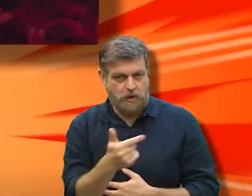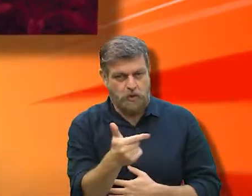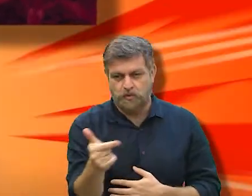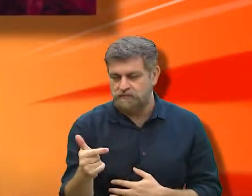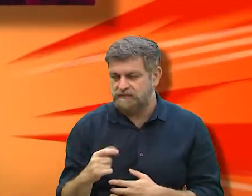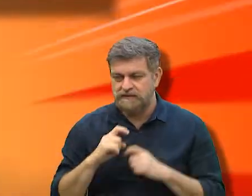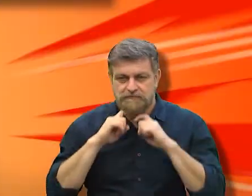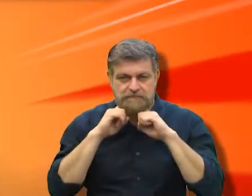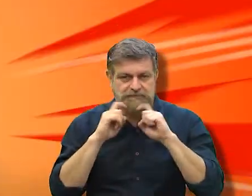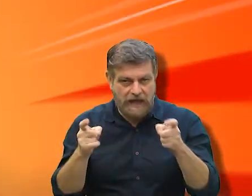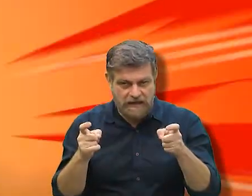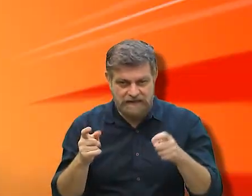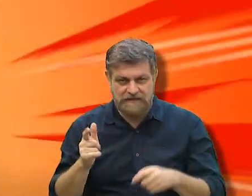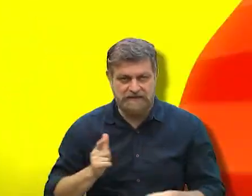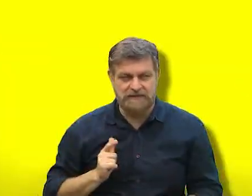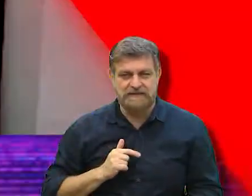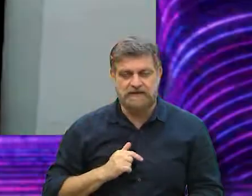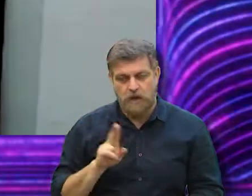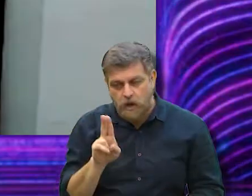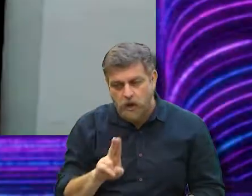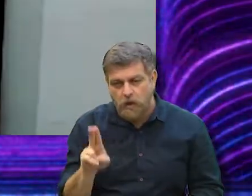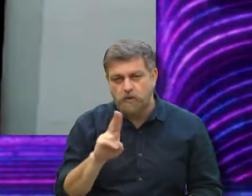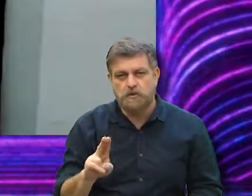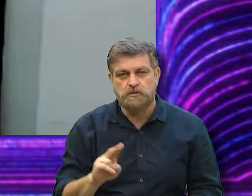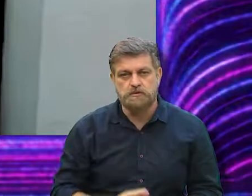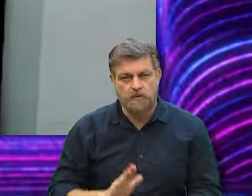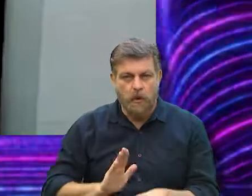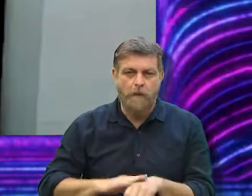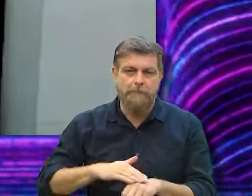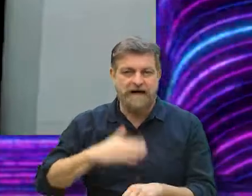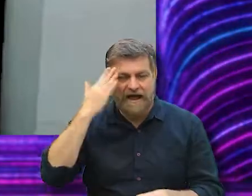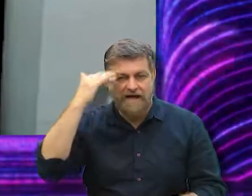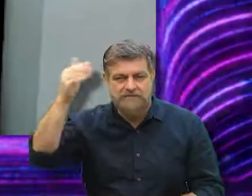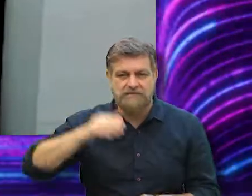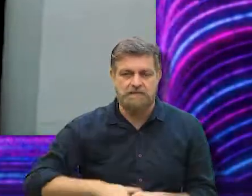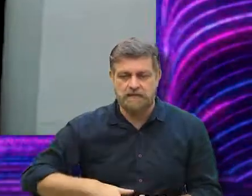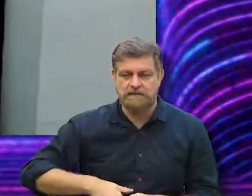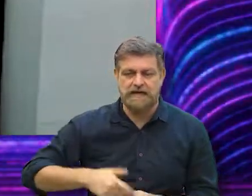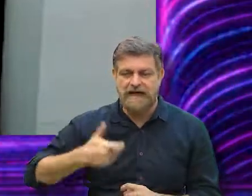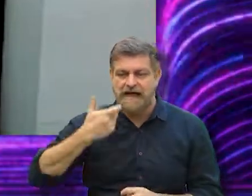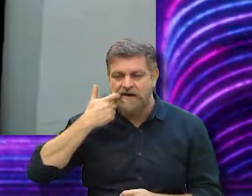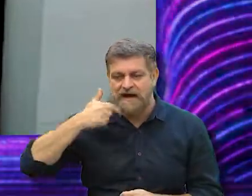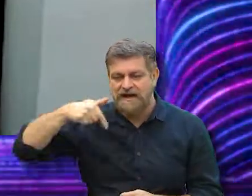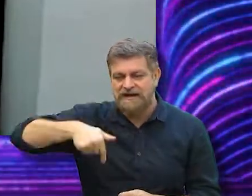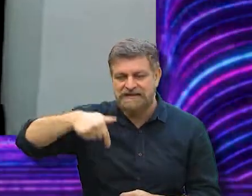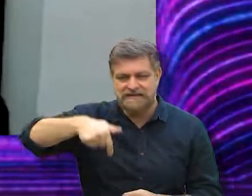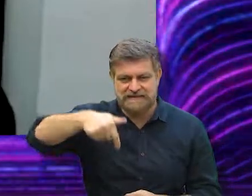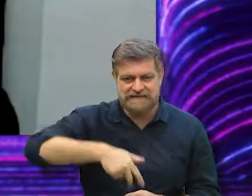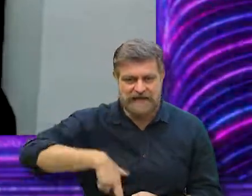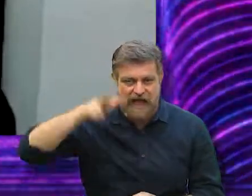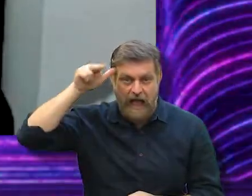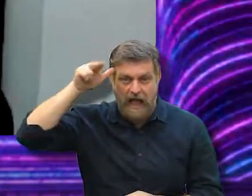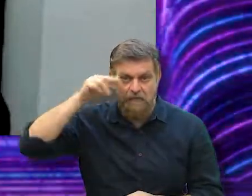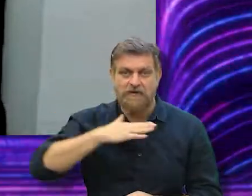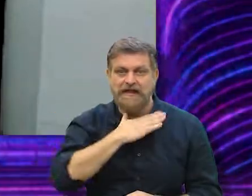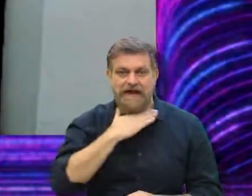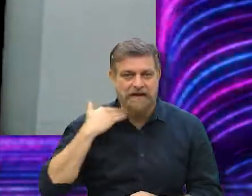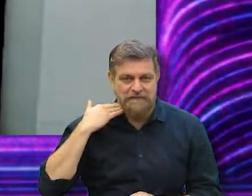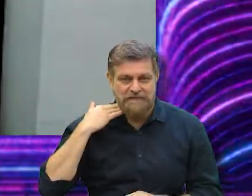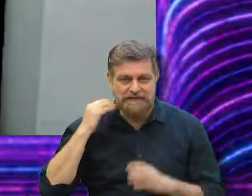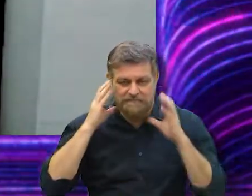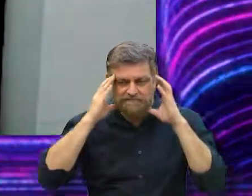infanto-juvenil, eu fui no básico, nos mais conhecidos e no que eu achei que as características